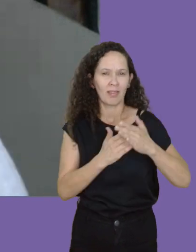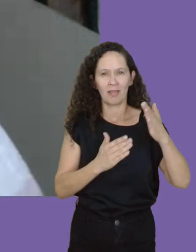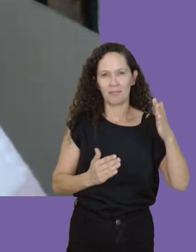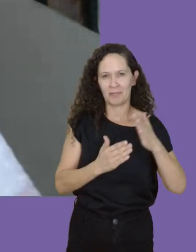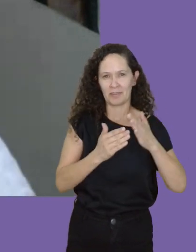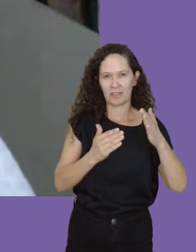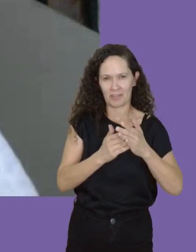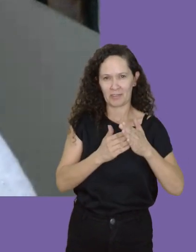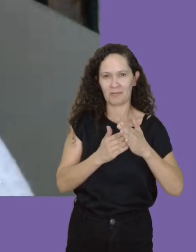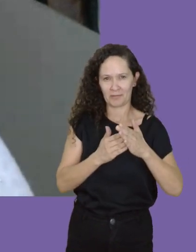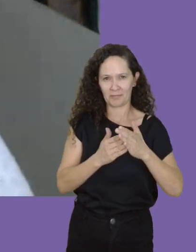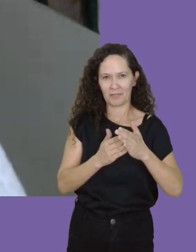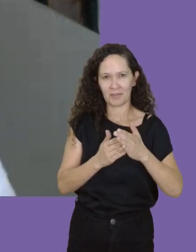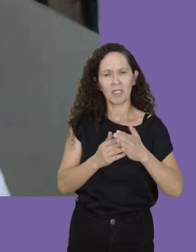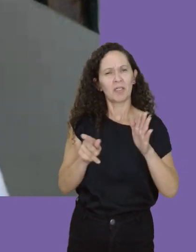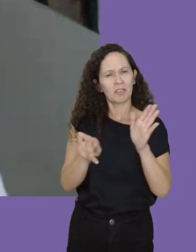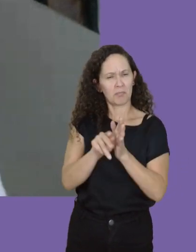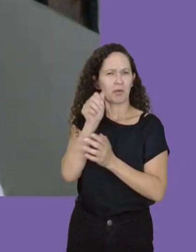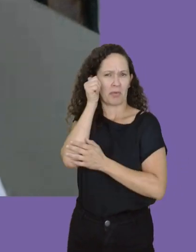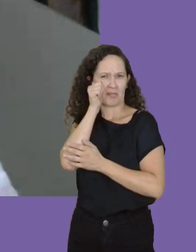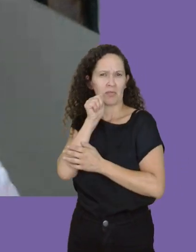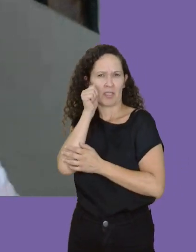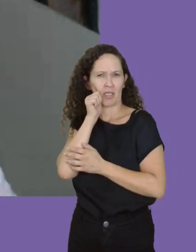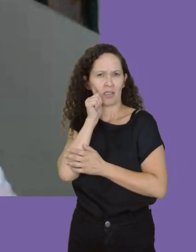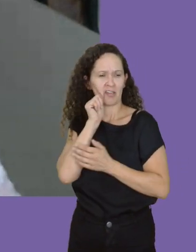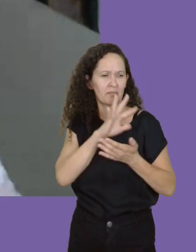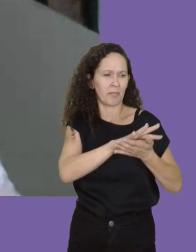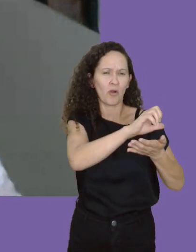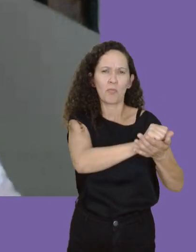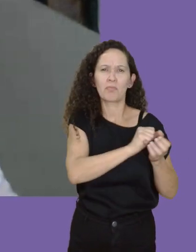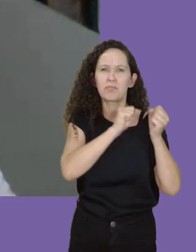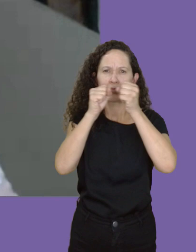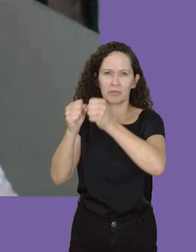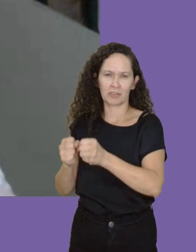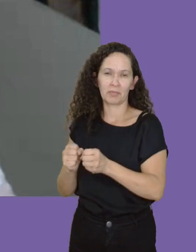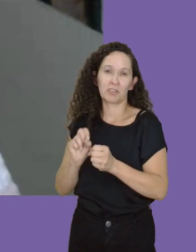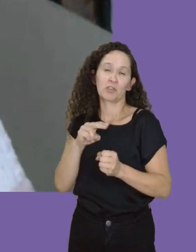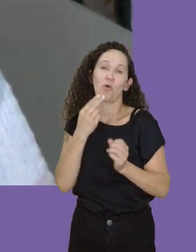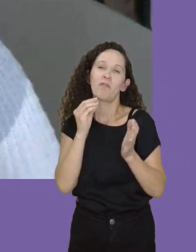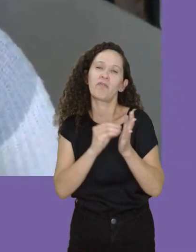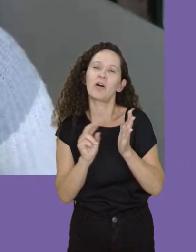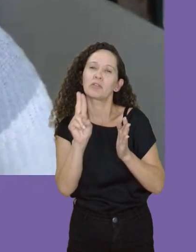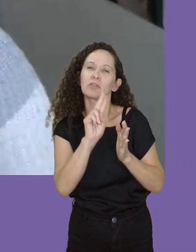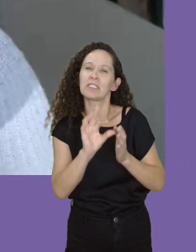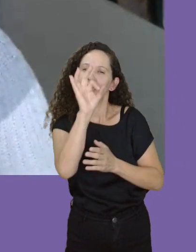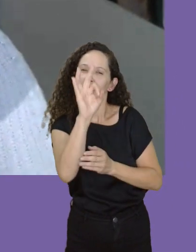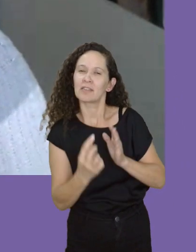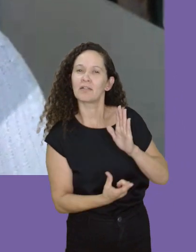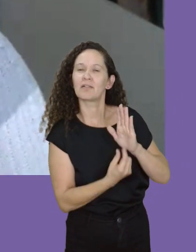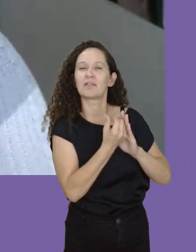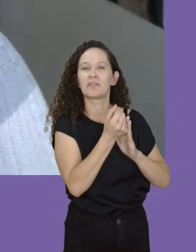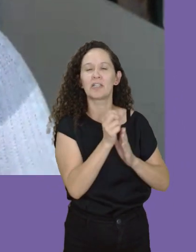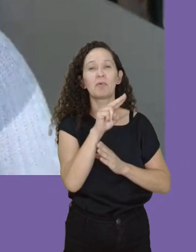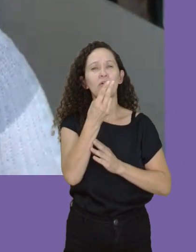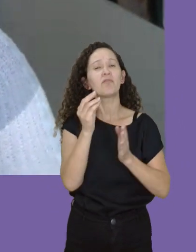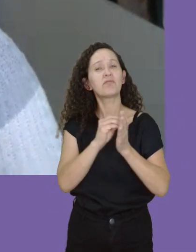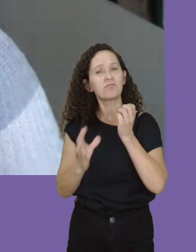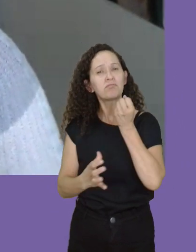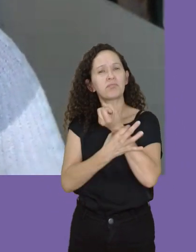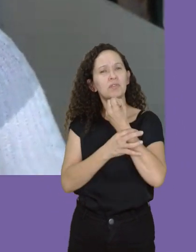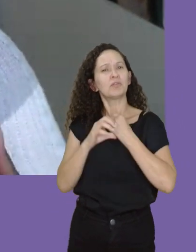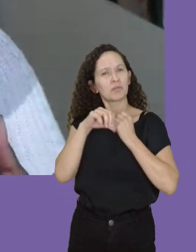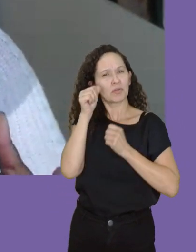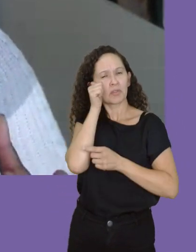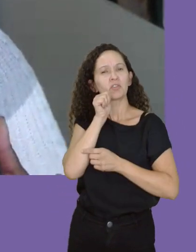limitação da construção de figuras femininas, seja pela não aplicação correta dos recursos, né, seja pela não garantia dessas